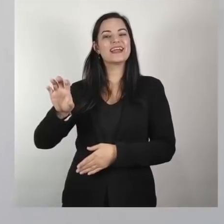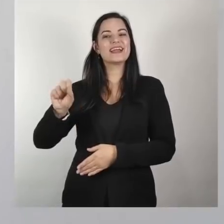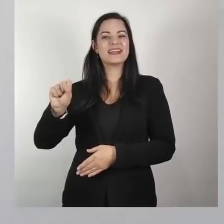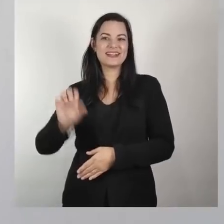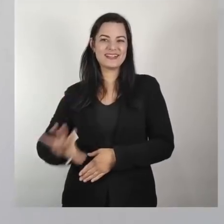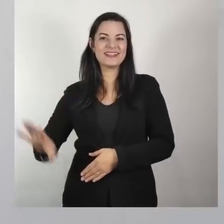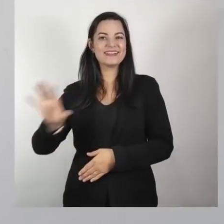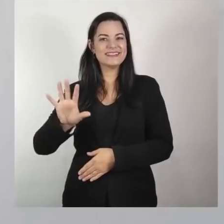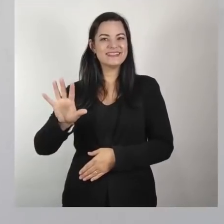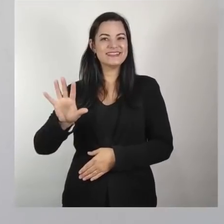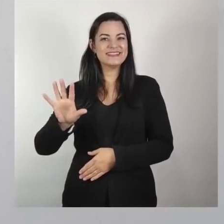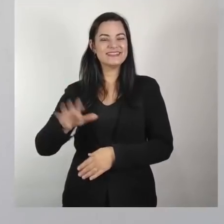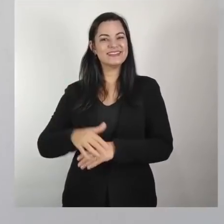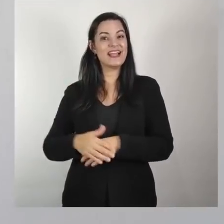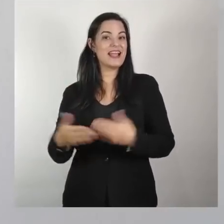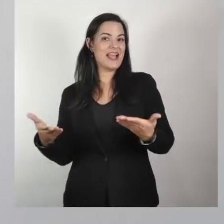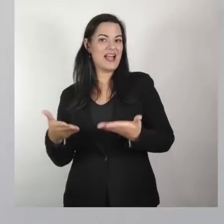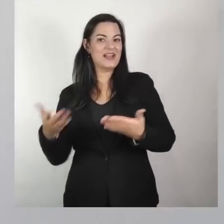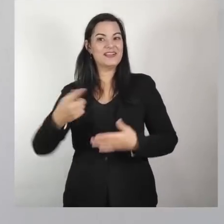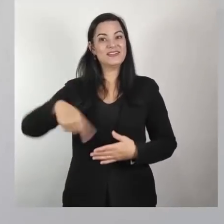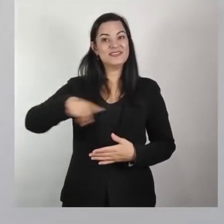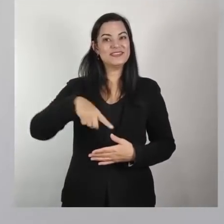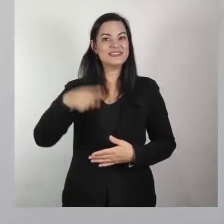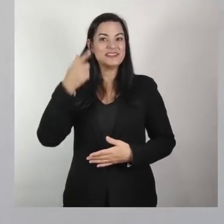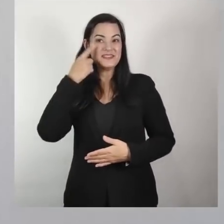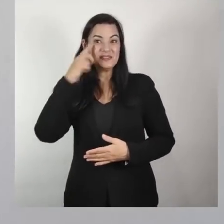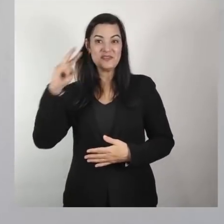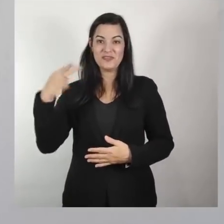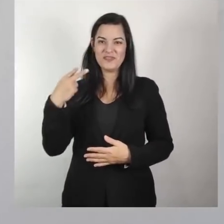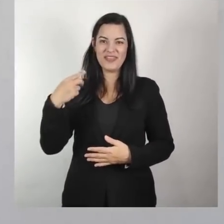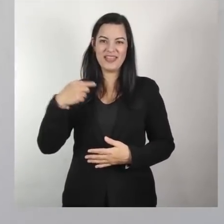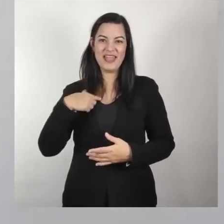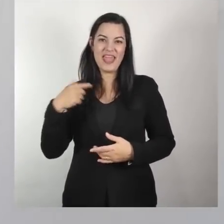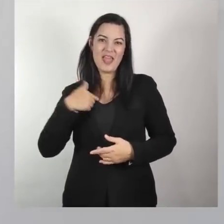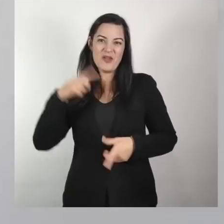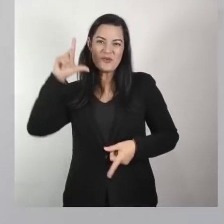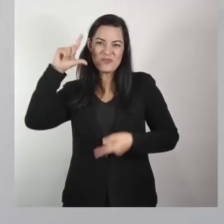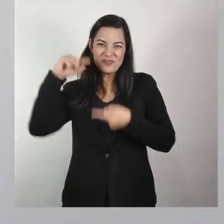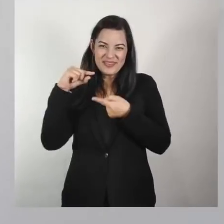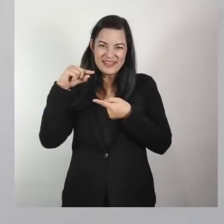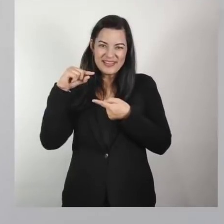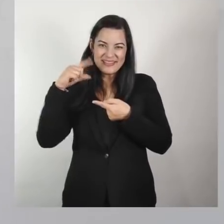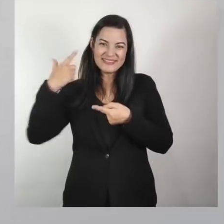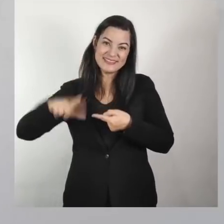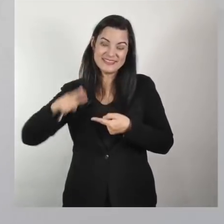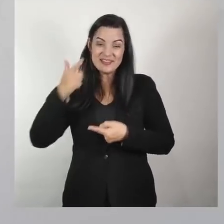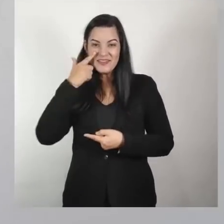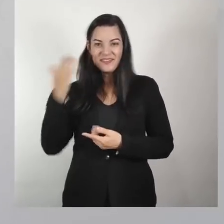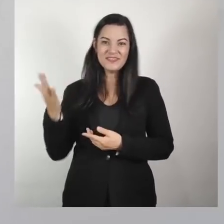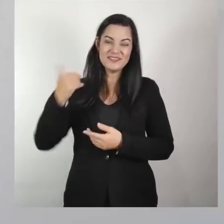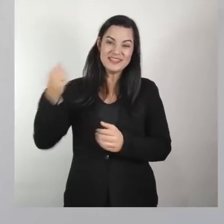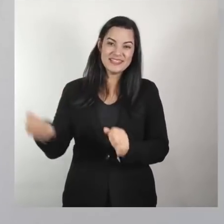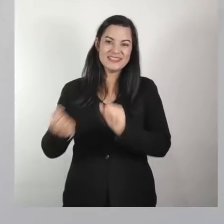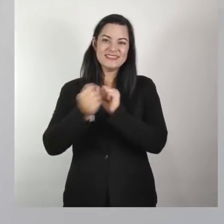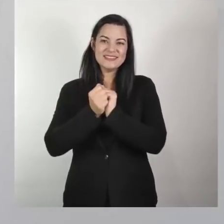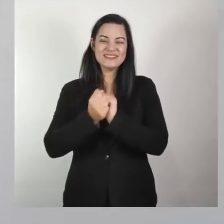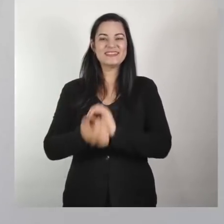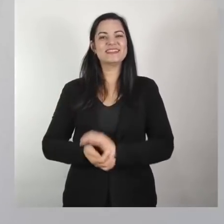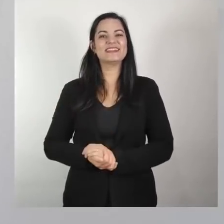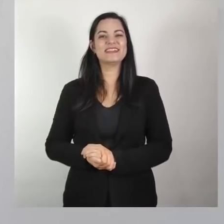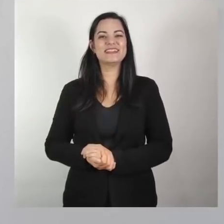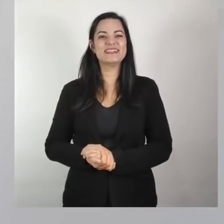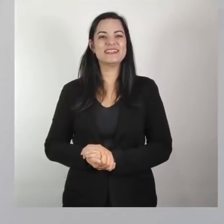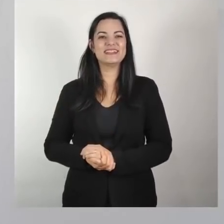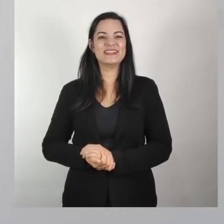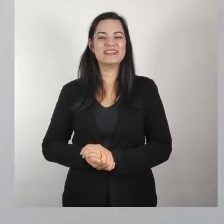nossa região sudeste. Então agora vocês vão ver a Pro mais uma vez pequenininha aí na tela. Acompanhem comigo